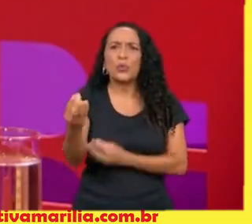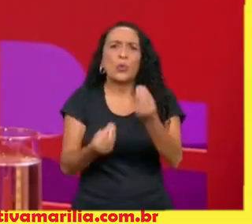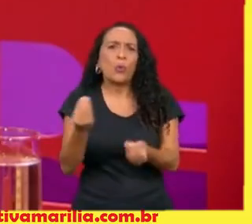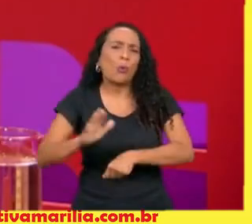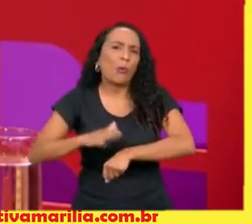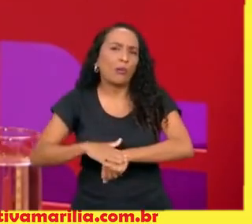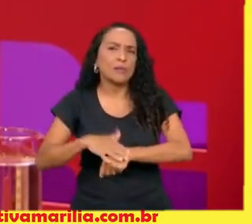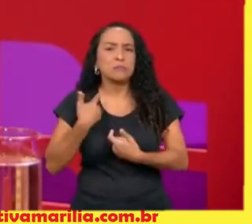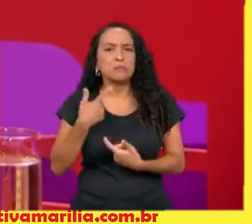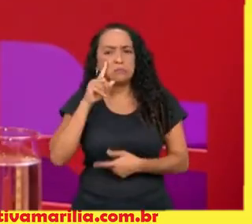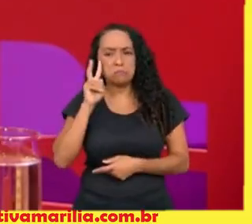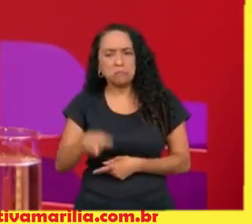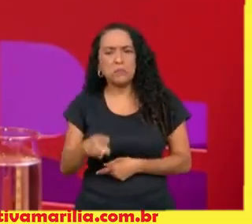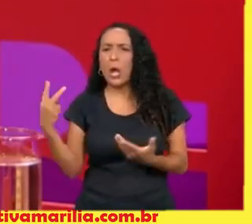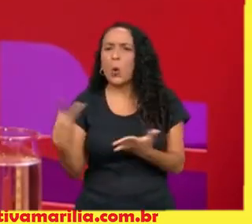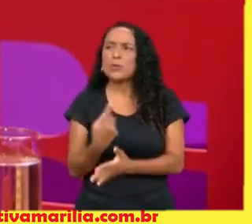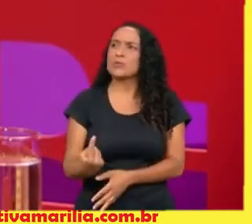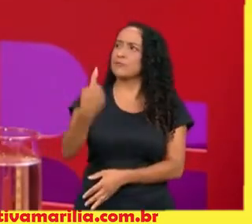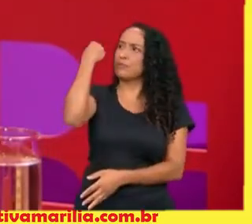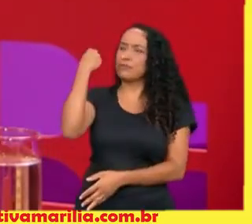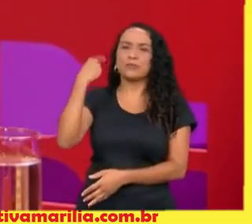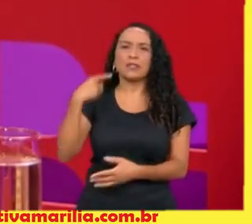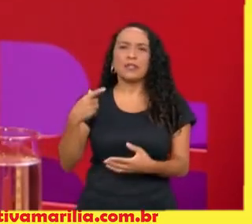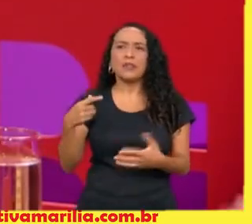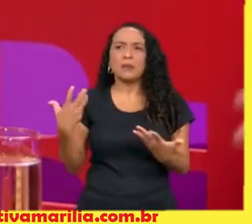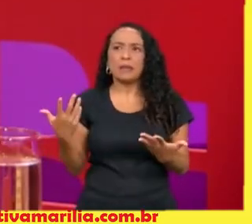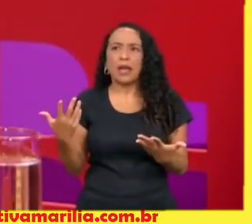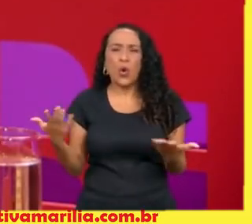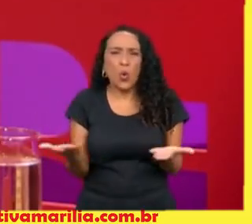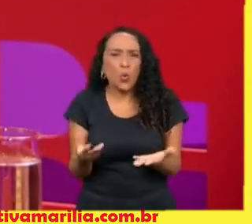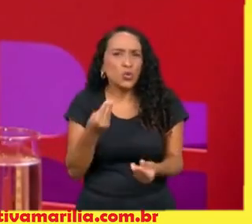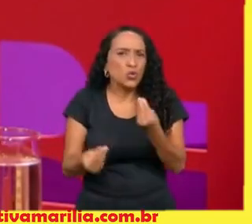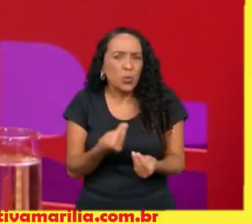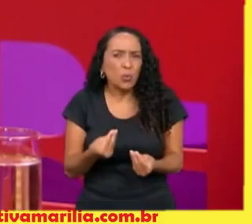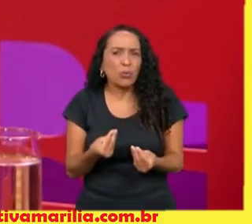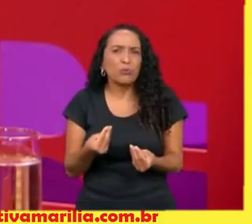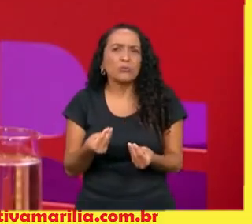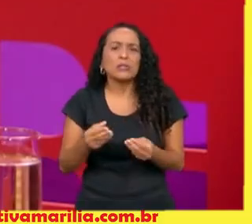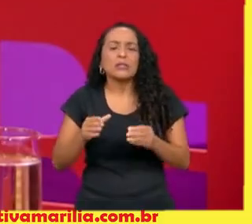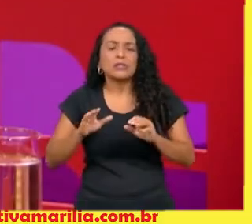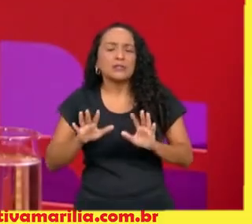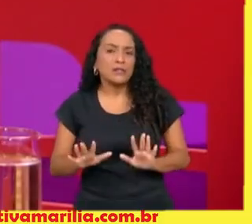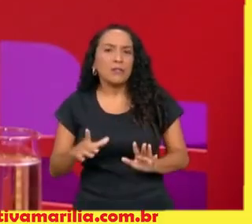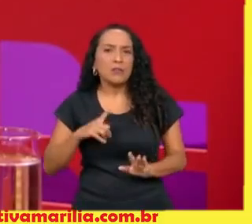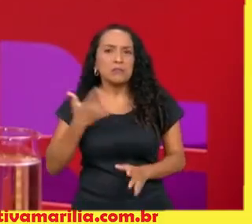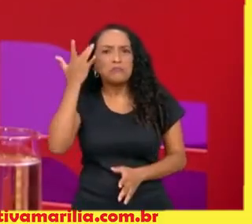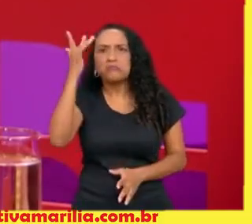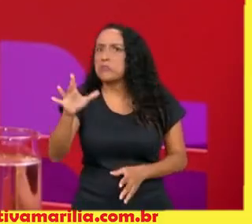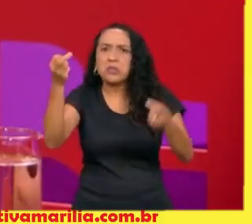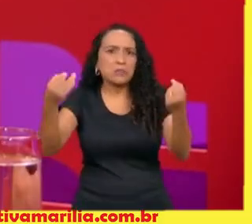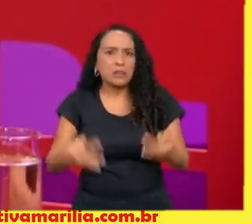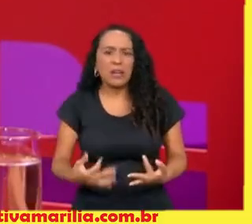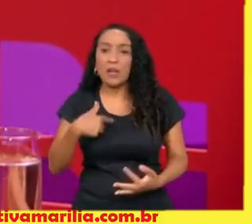para o que aconteceu no passado para as coisas estarem aqui como estão hoje, né? E que eu não sei dizer. Quer dizer,